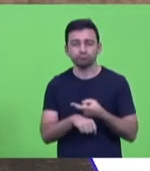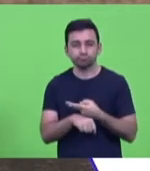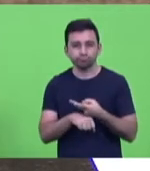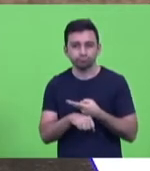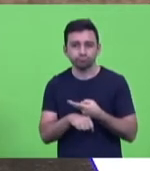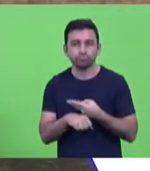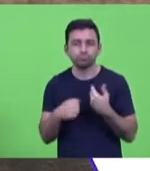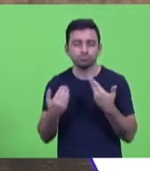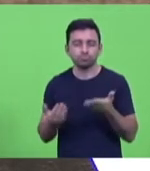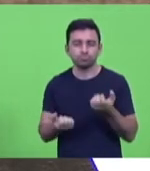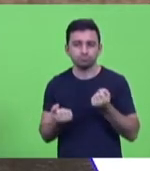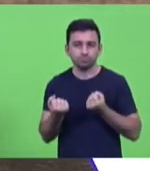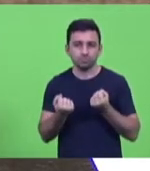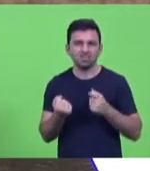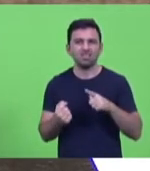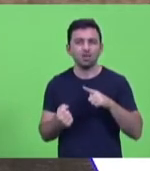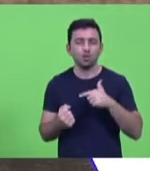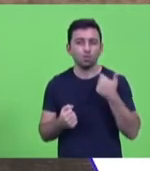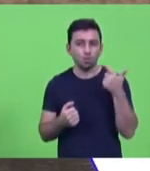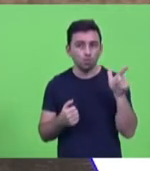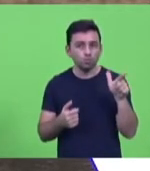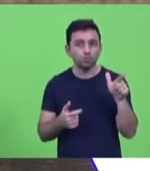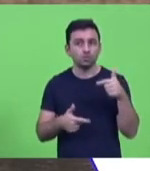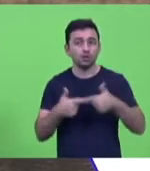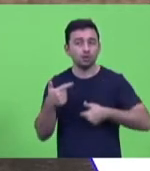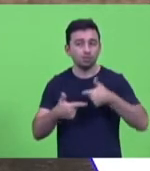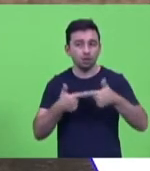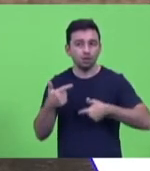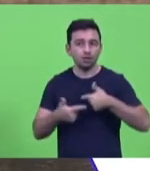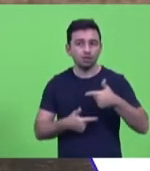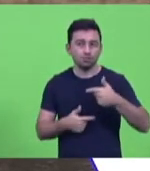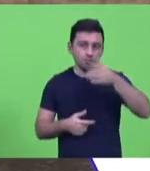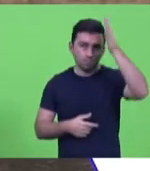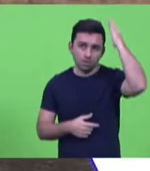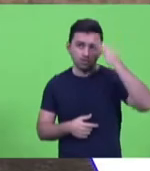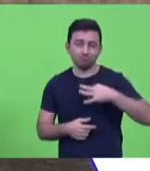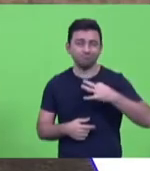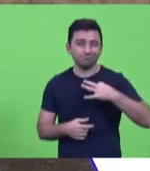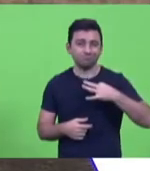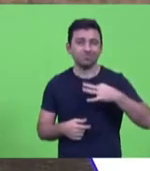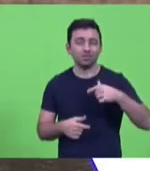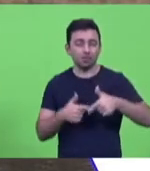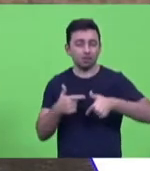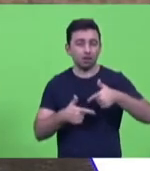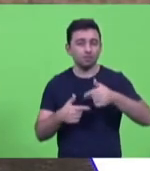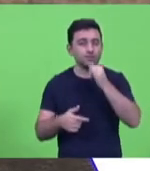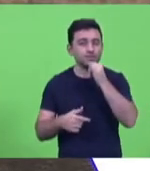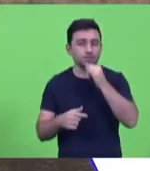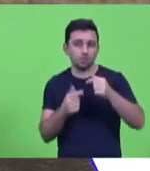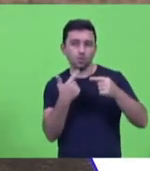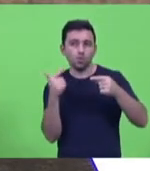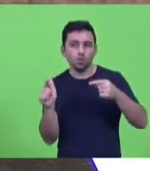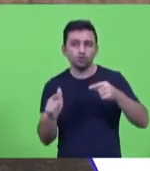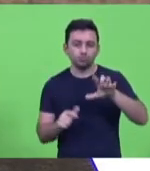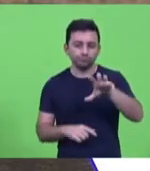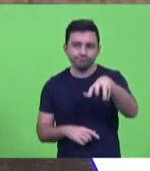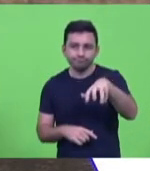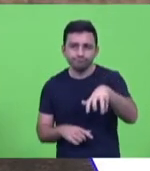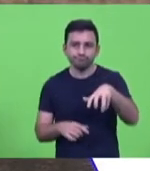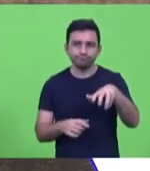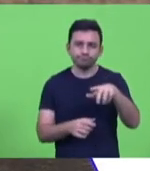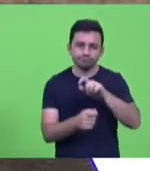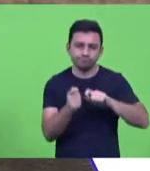que tem outras atividades que o bombeiro voluntário comunitário desenvolve, como a central de operações,